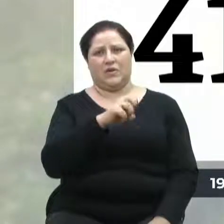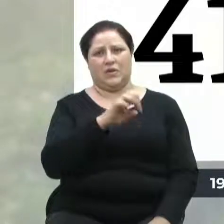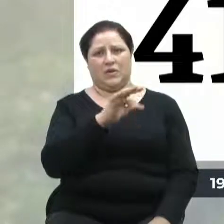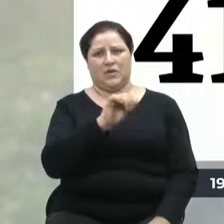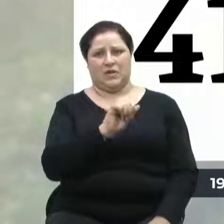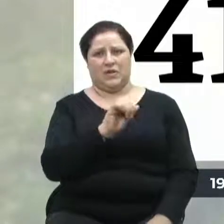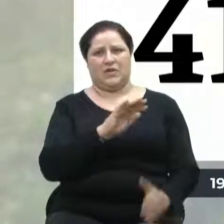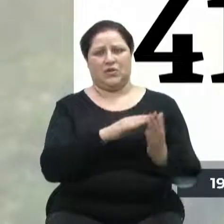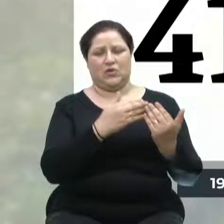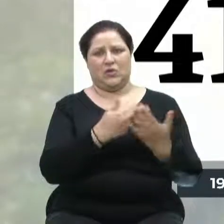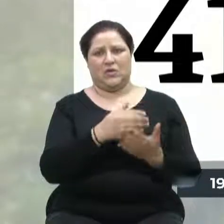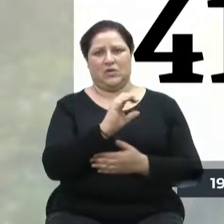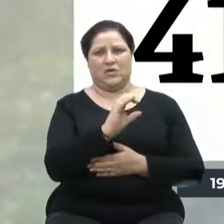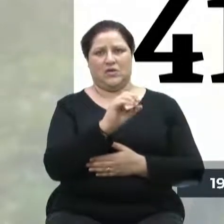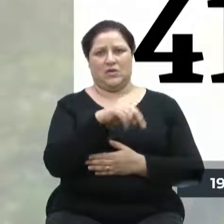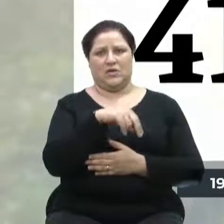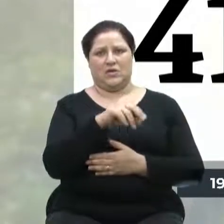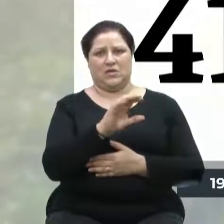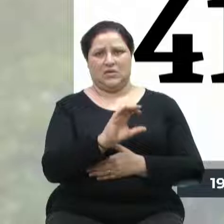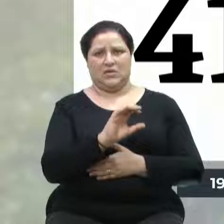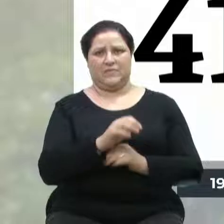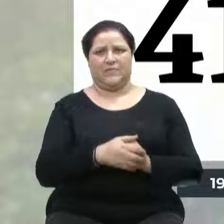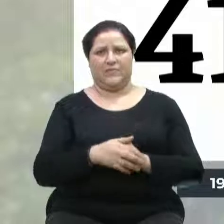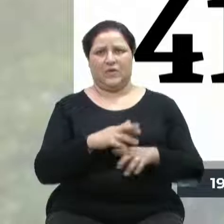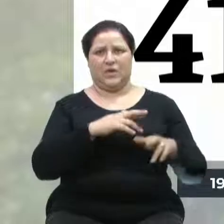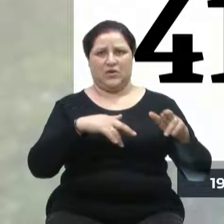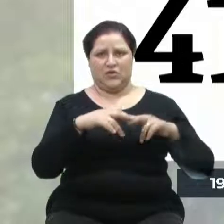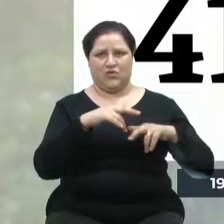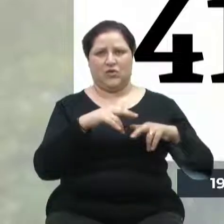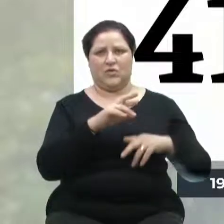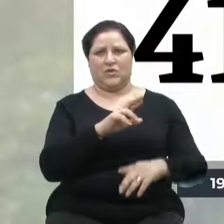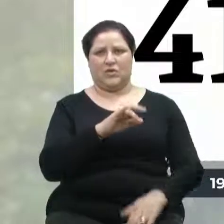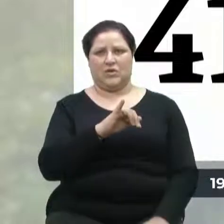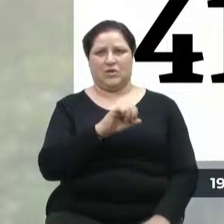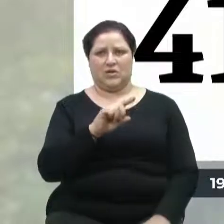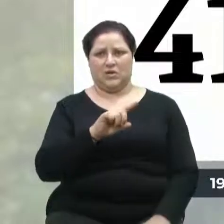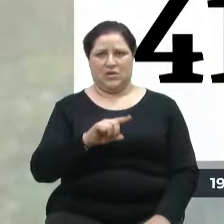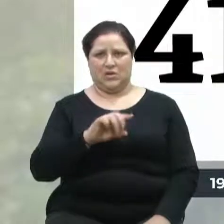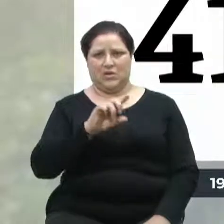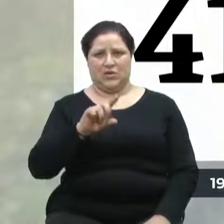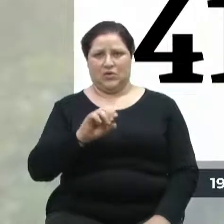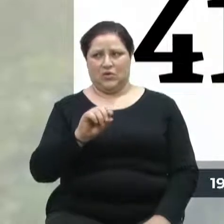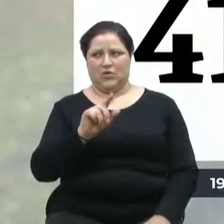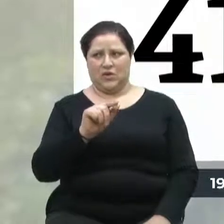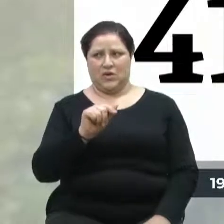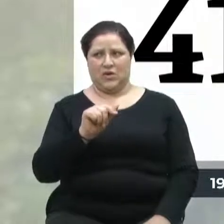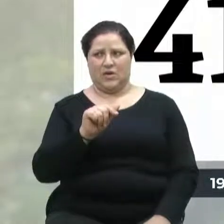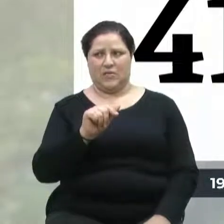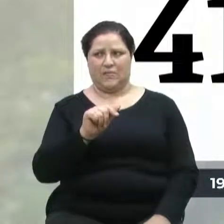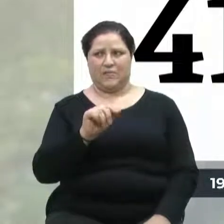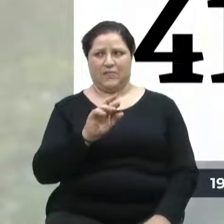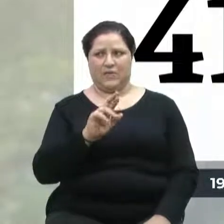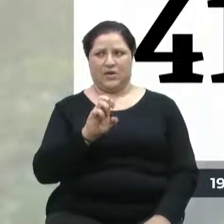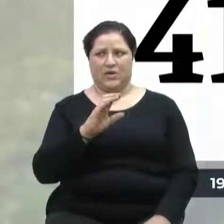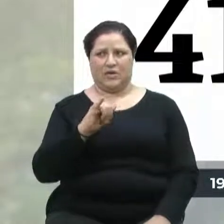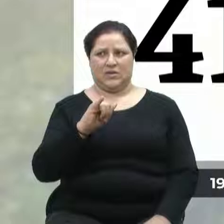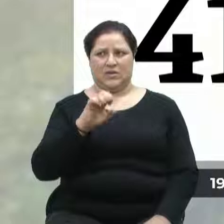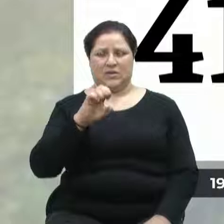A região do Risso, esses dados que nos deram foi a Receita Municipal de Caxias. Até julho